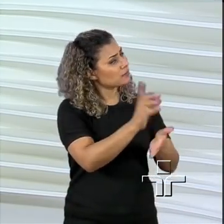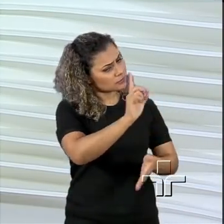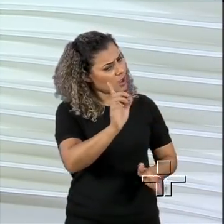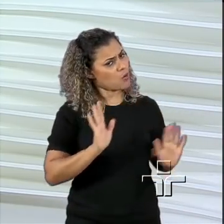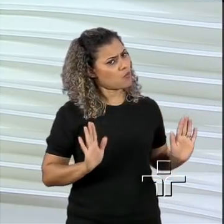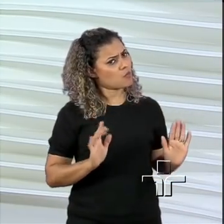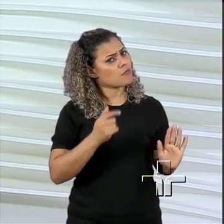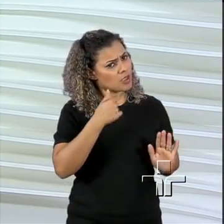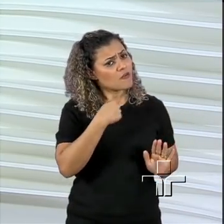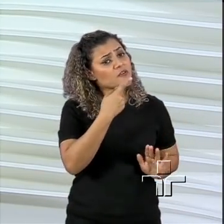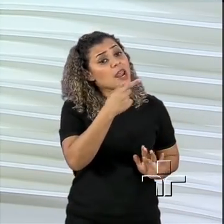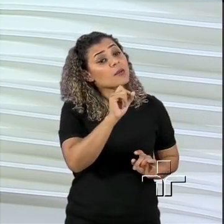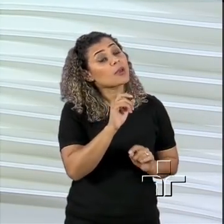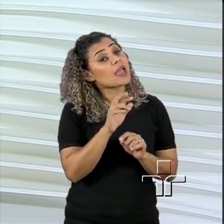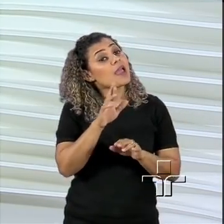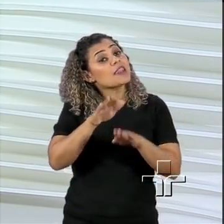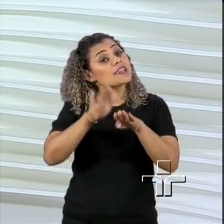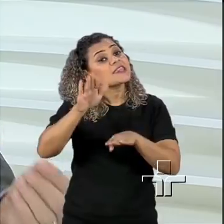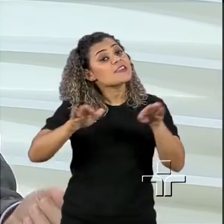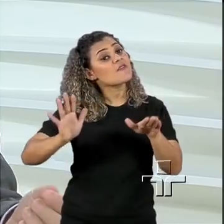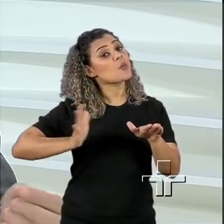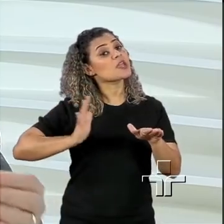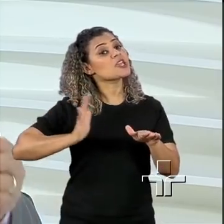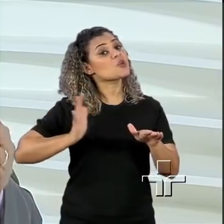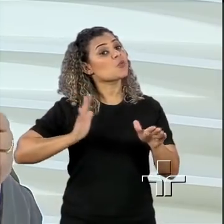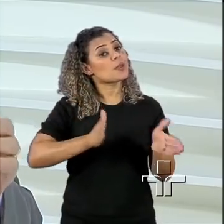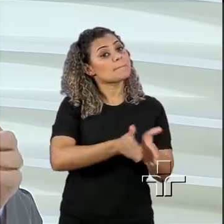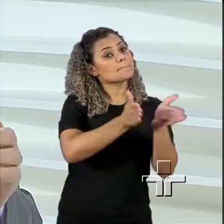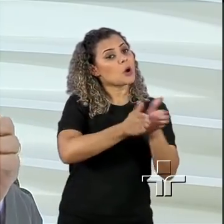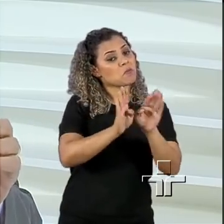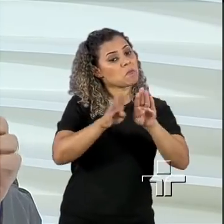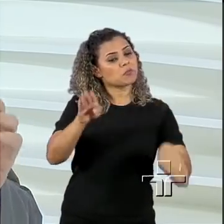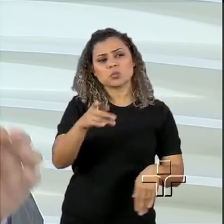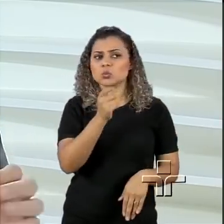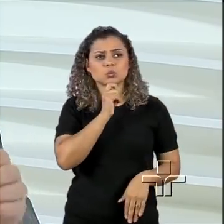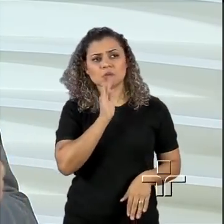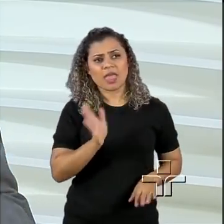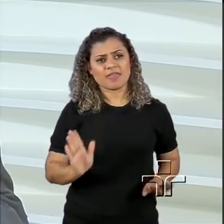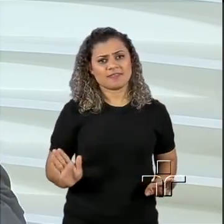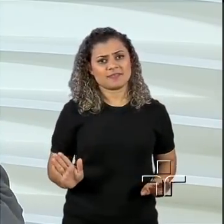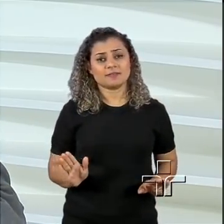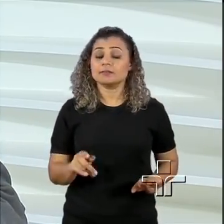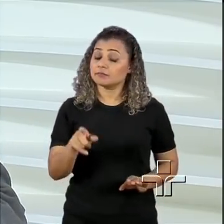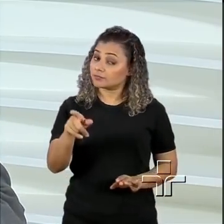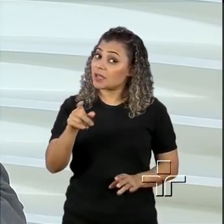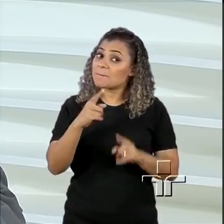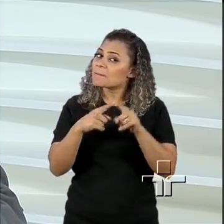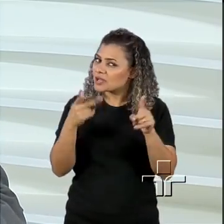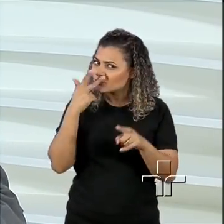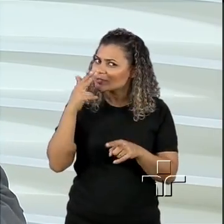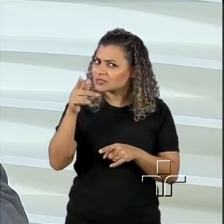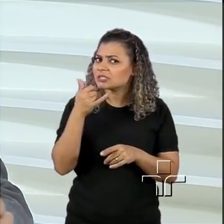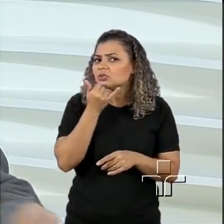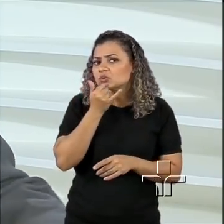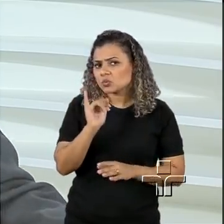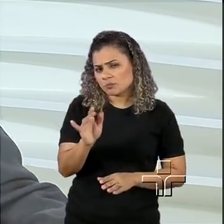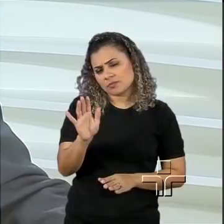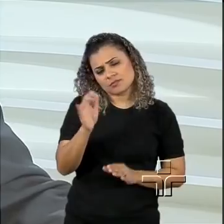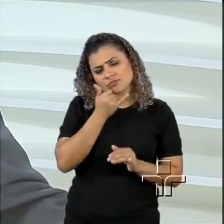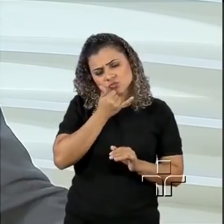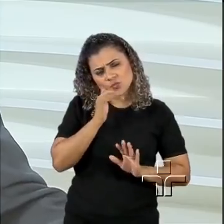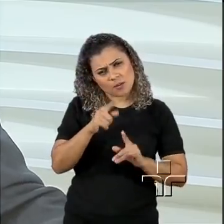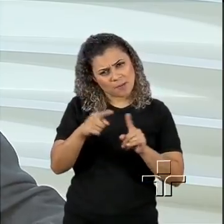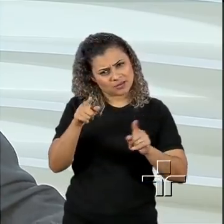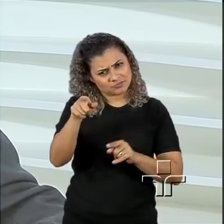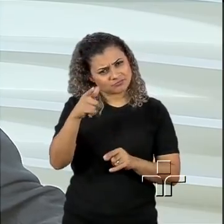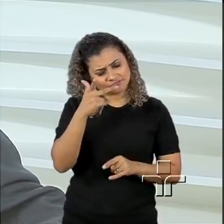pelo nível de riqueza da cidade. Não é ruim, e não é ruim e tem um equívoco nessa tua afirmação, me desculpe. É